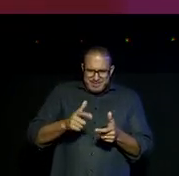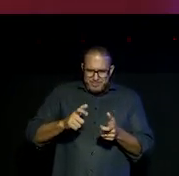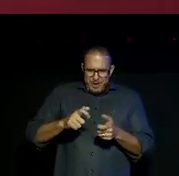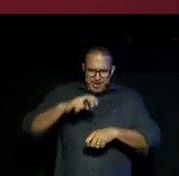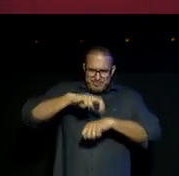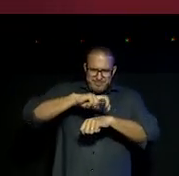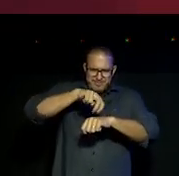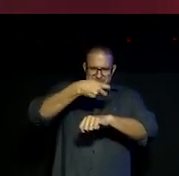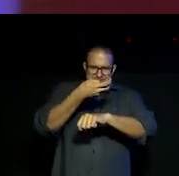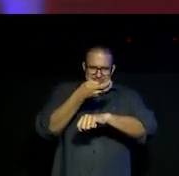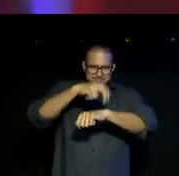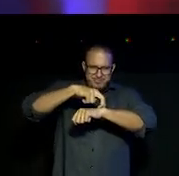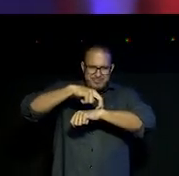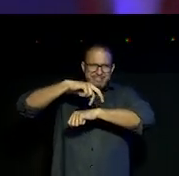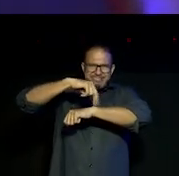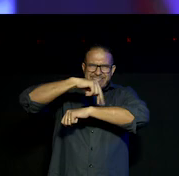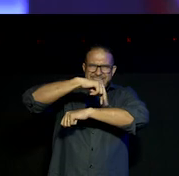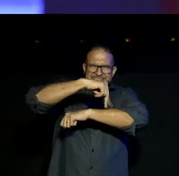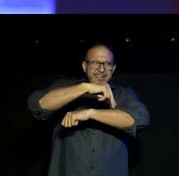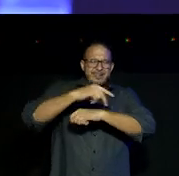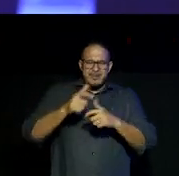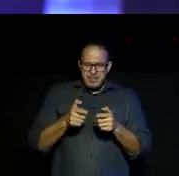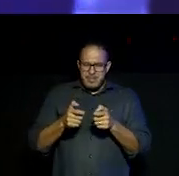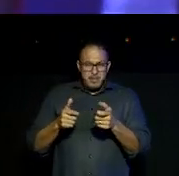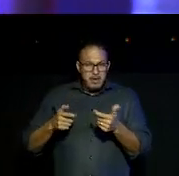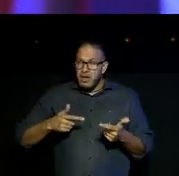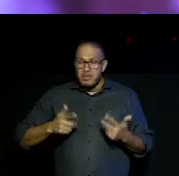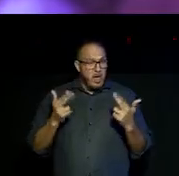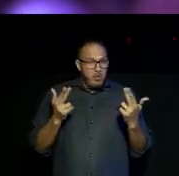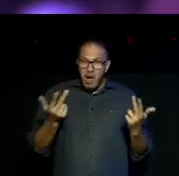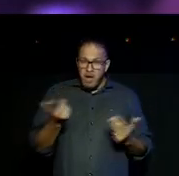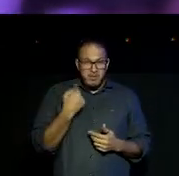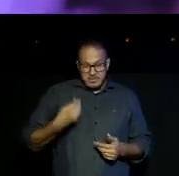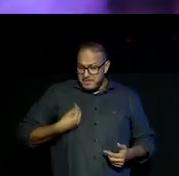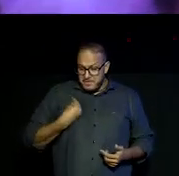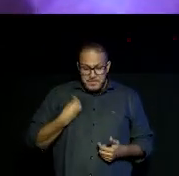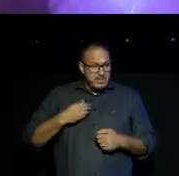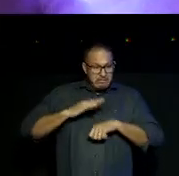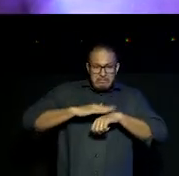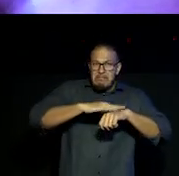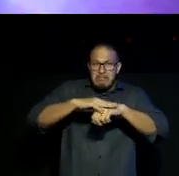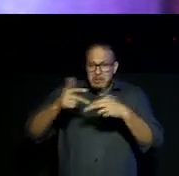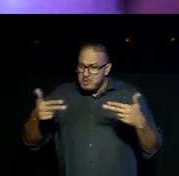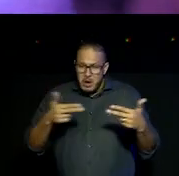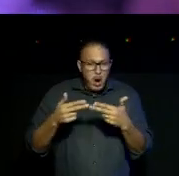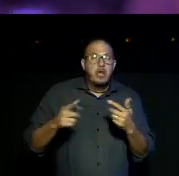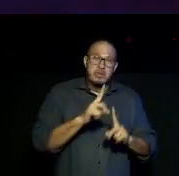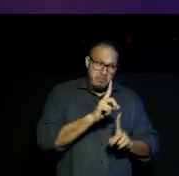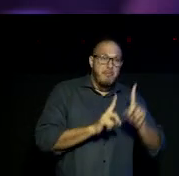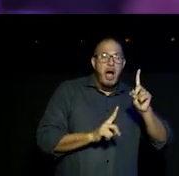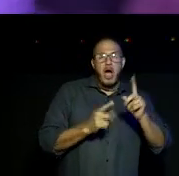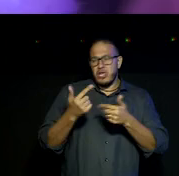ele pular, para ele dar cambalhotas. Nós, na nossa vida, temos um monte de ferramentas que quando você maneja, tem muito mais